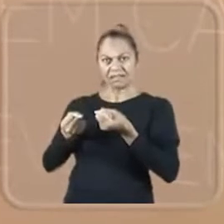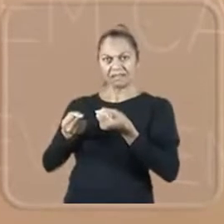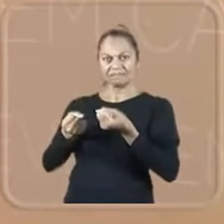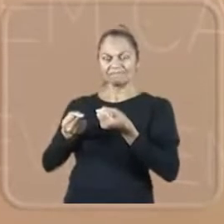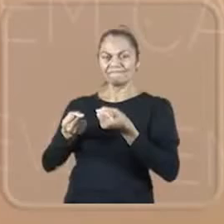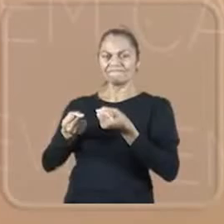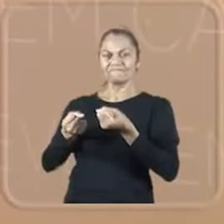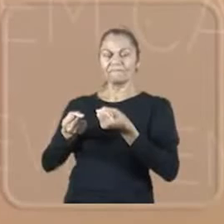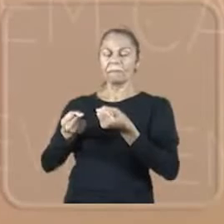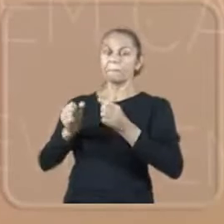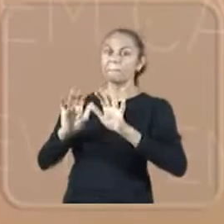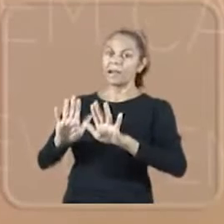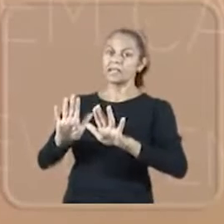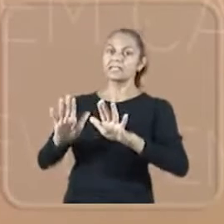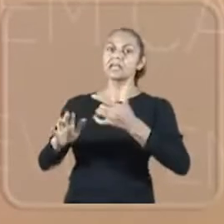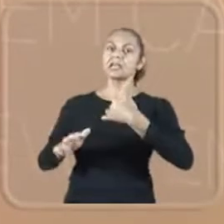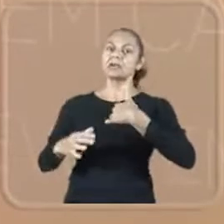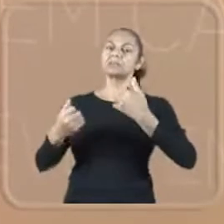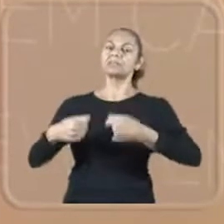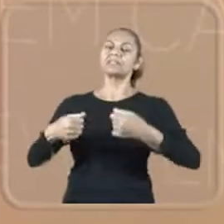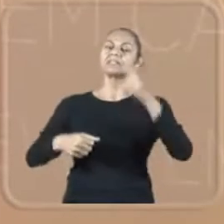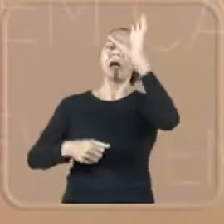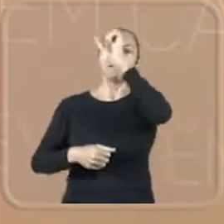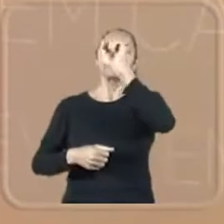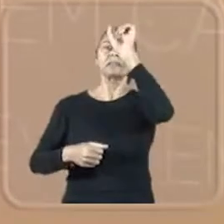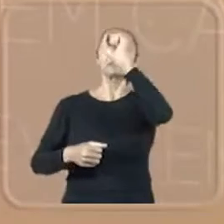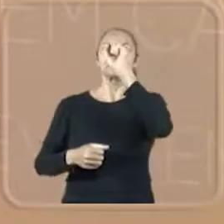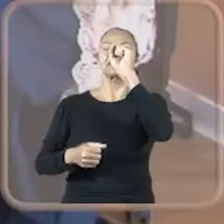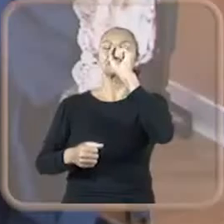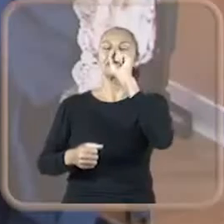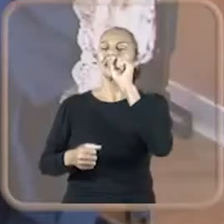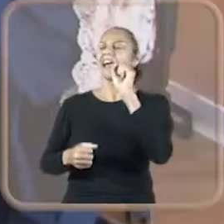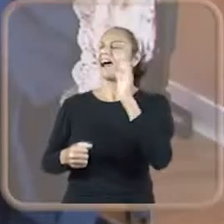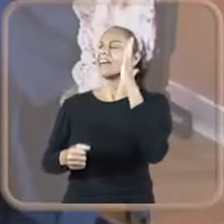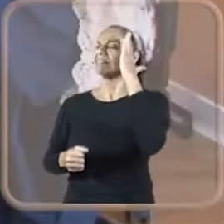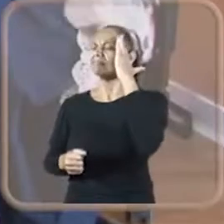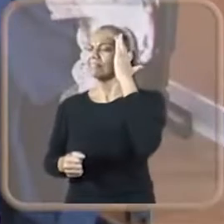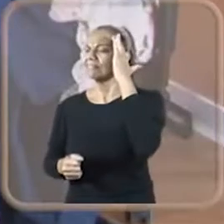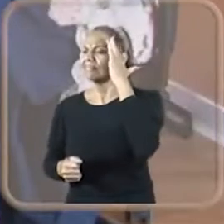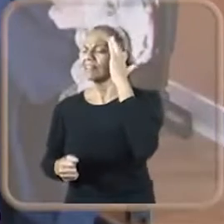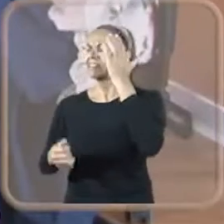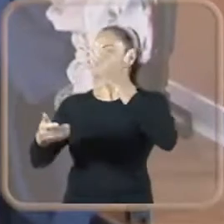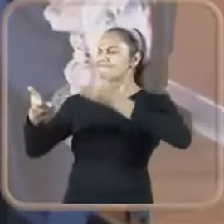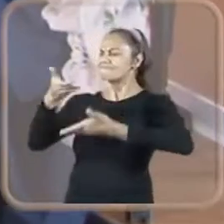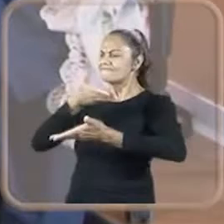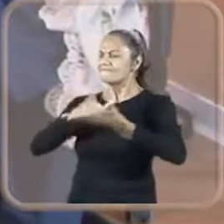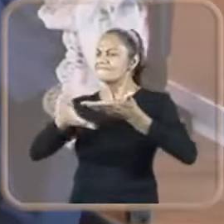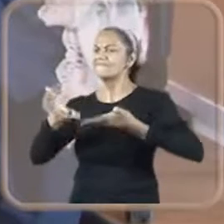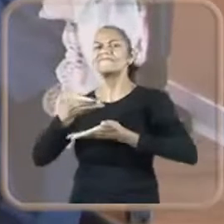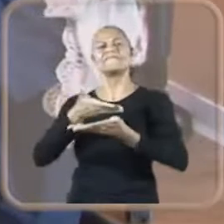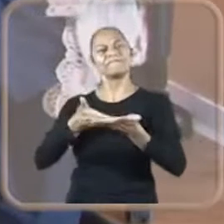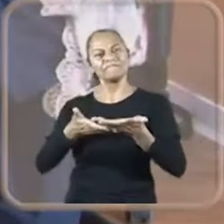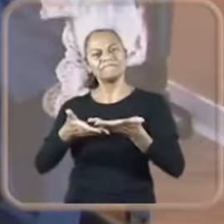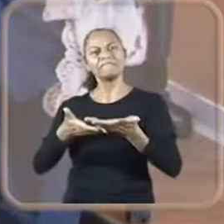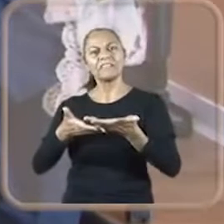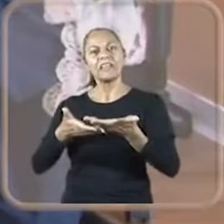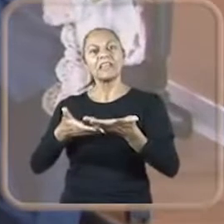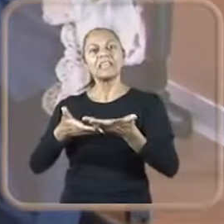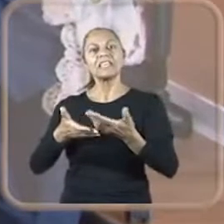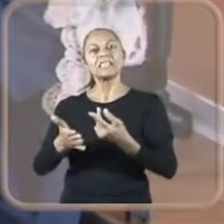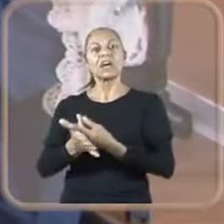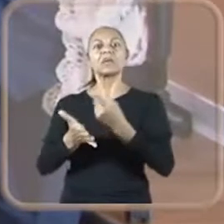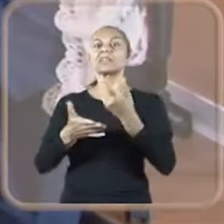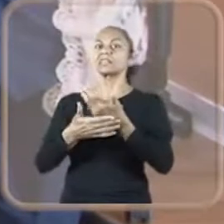tenho que aprender a ouvir e a respeitar. E é aí que está a mágica. Um exemplo muito prático. JR